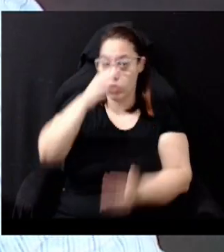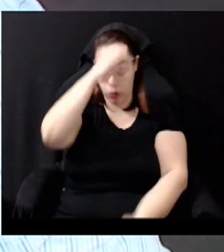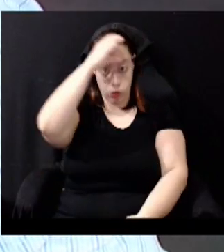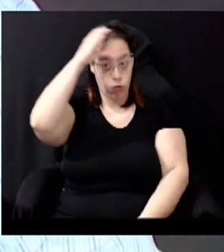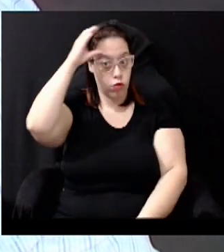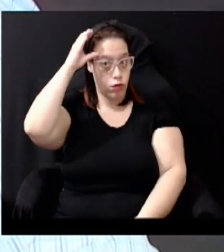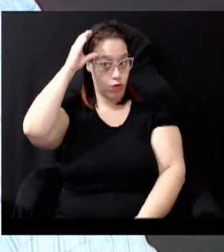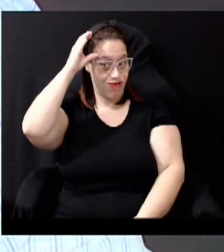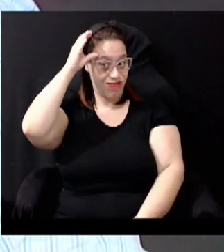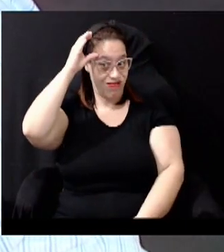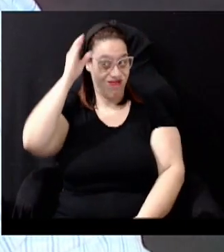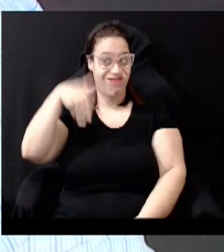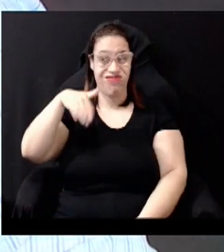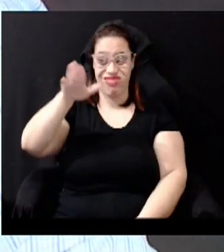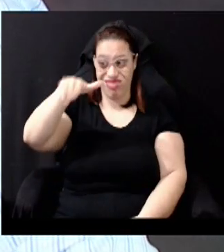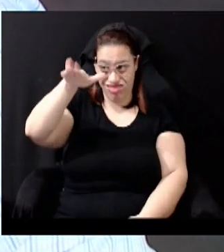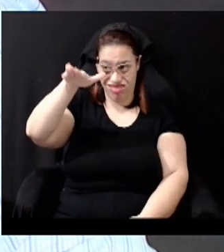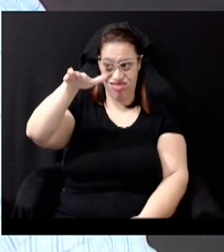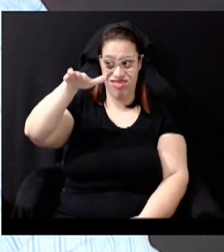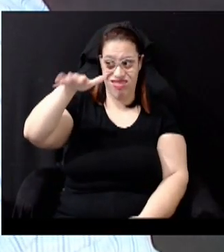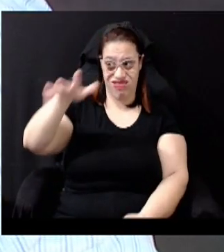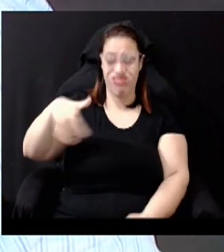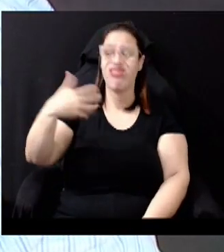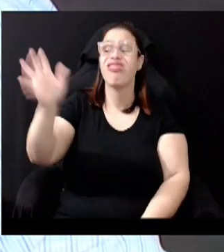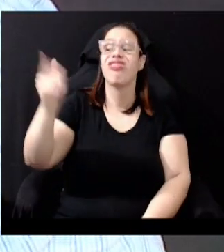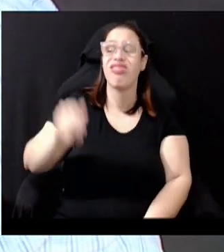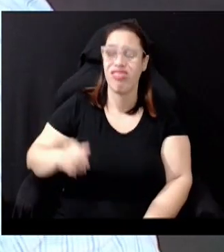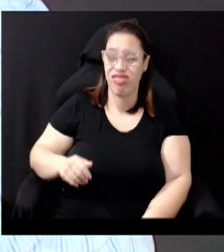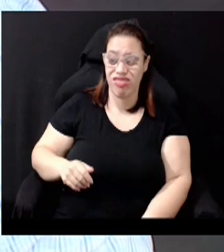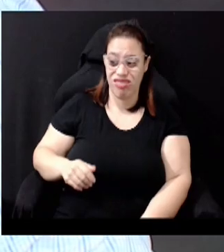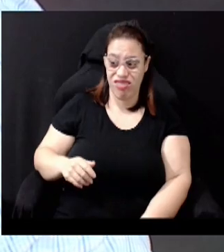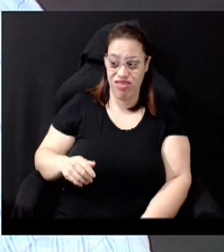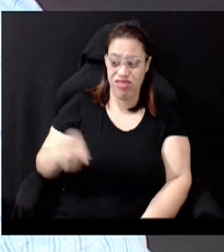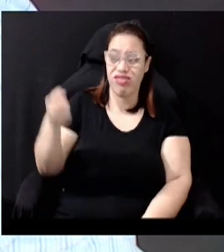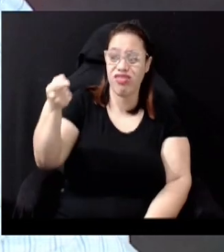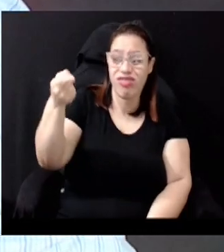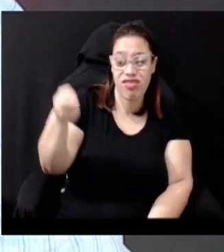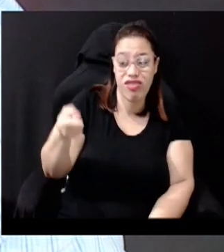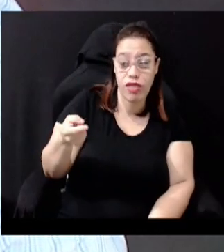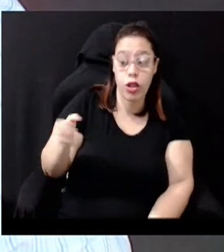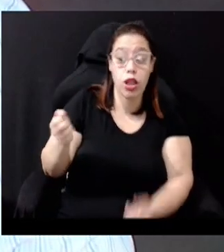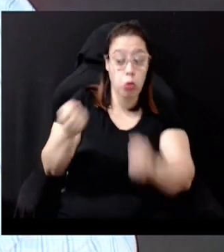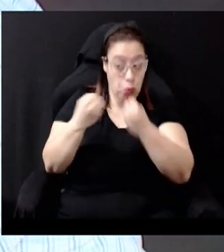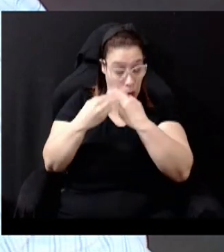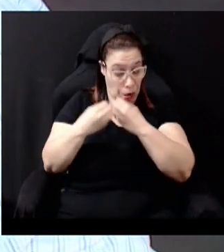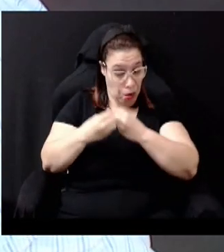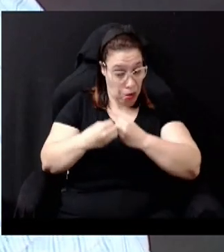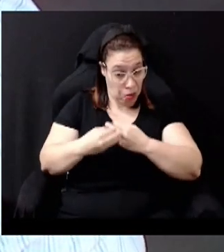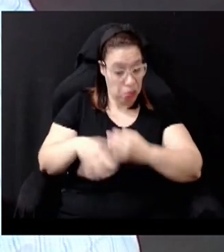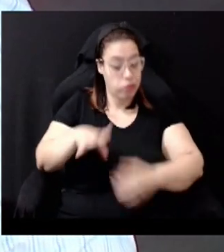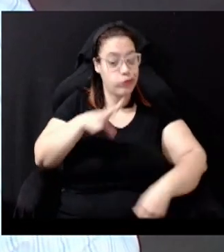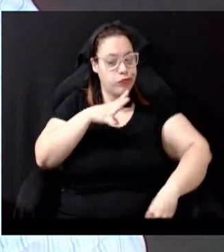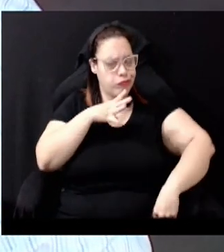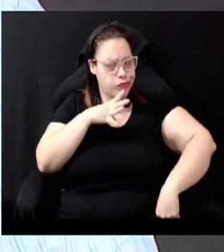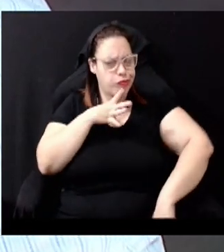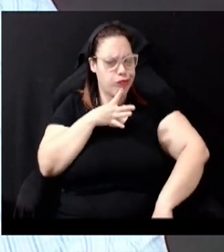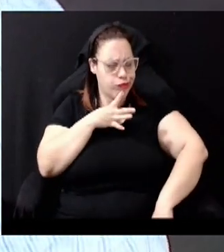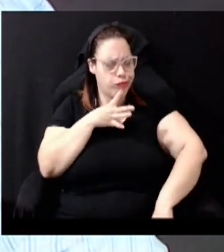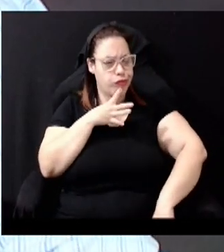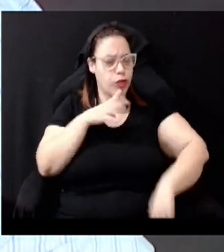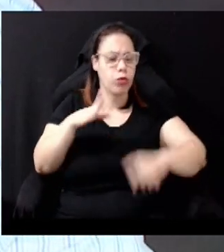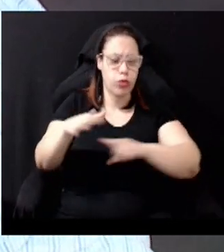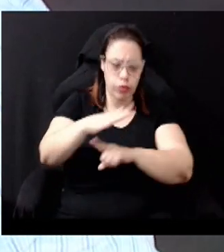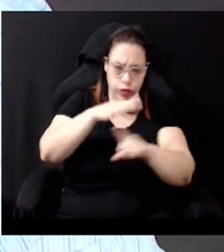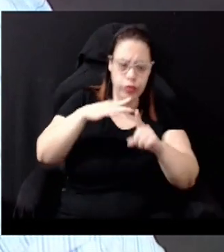mais exigente. Ele tem muito mais informações, muito mais conhecimento sobre as questões ambientais,